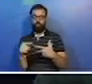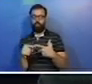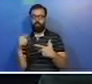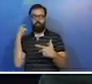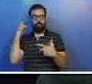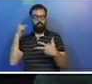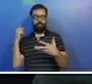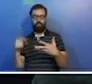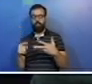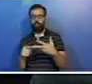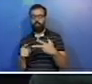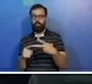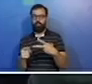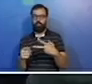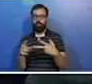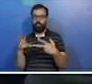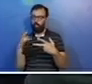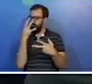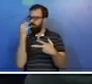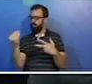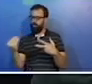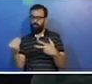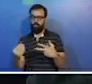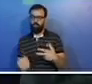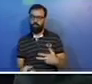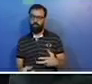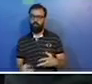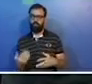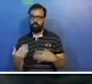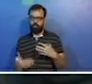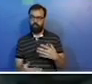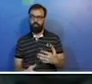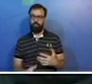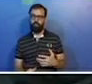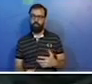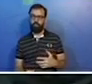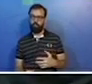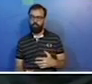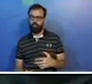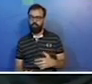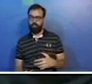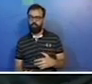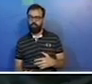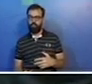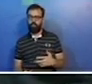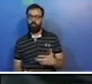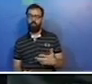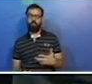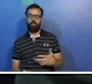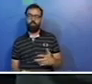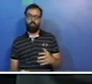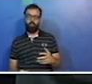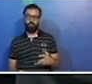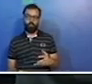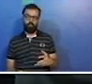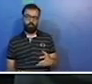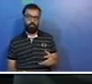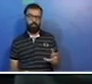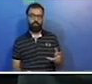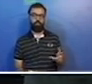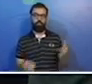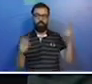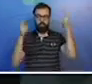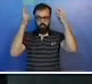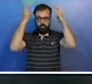ovelha, coiote. Uma cadeia alimentar. Próxima cadeia tendo um coelho. O coelhinho, ele também